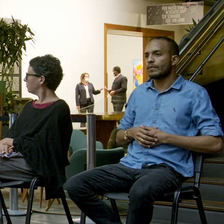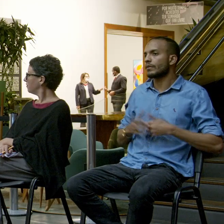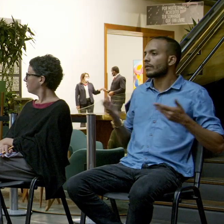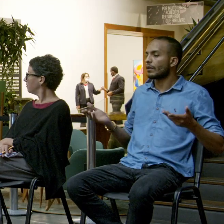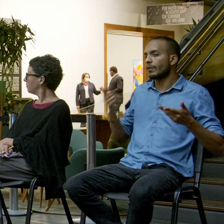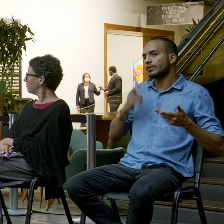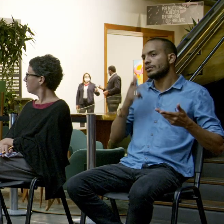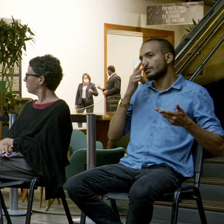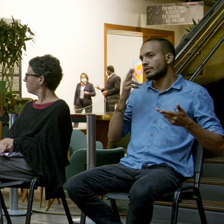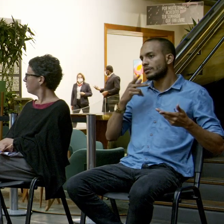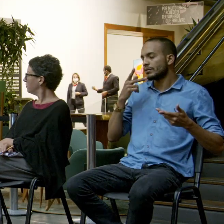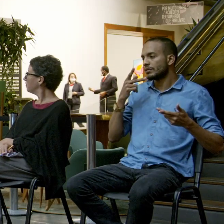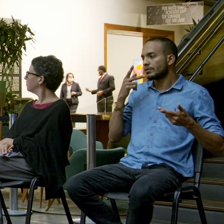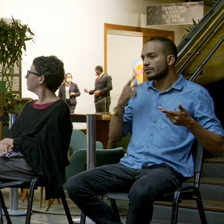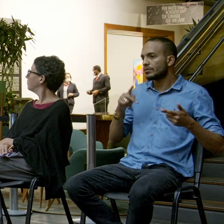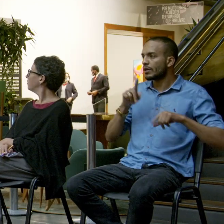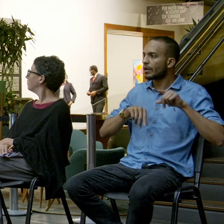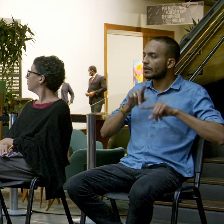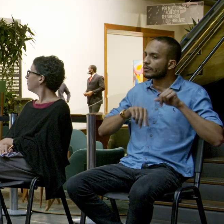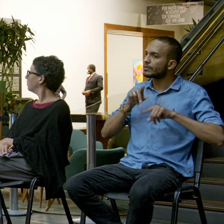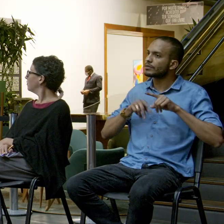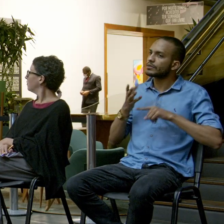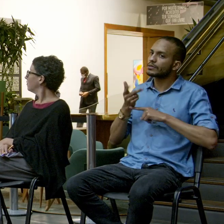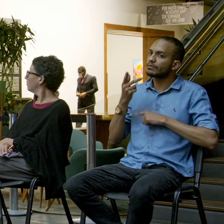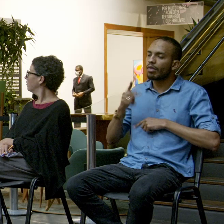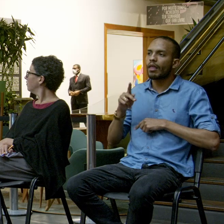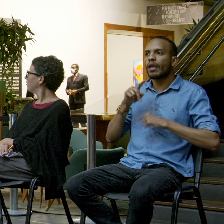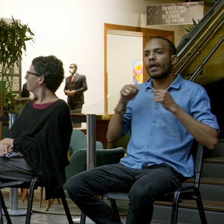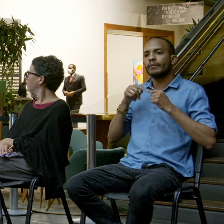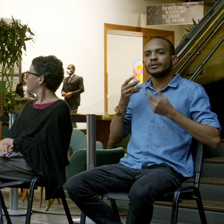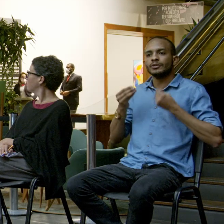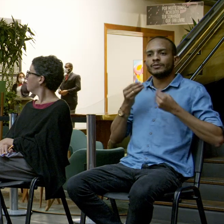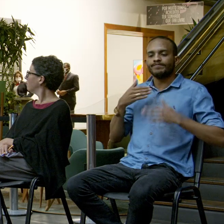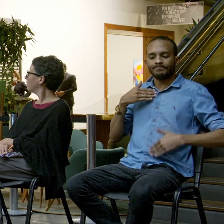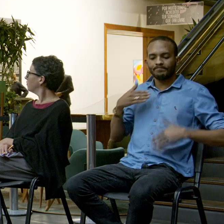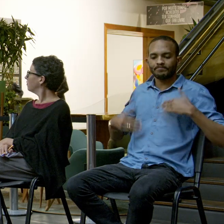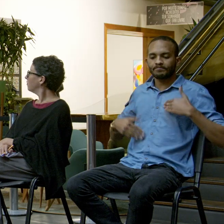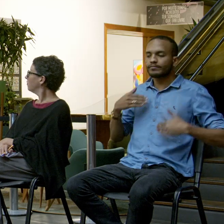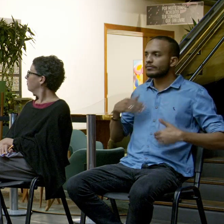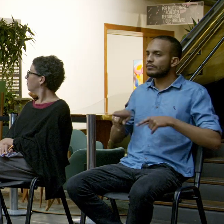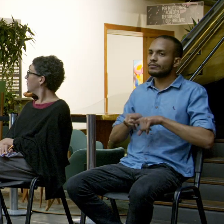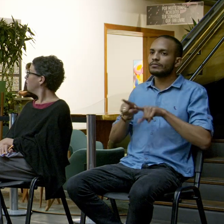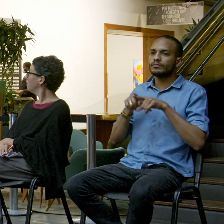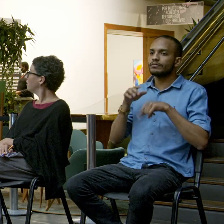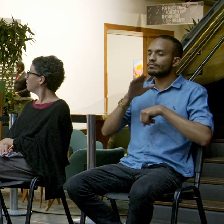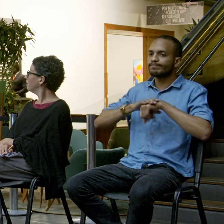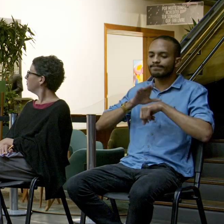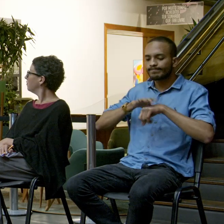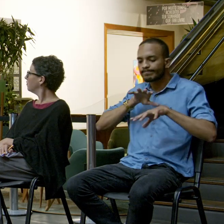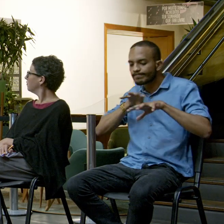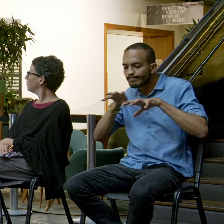Então, eu acho que a obra dela passa muito por essa dimensão do corpo e muito pela mão, e